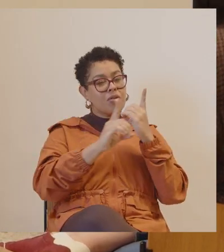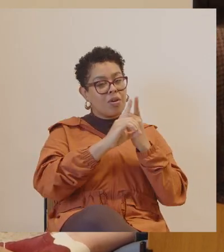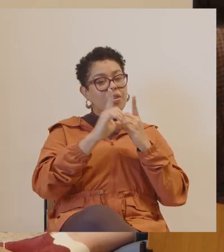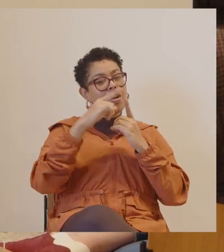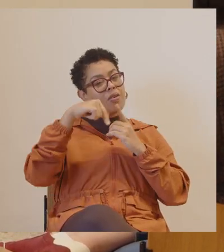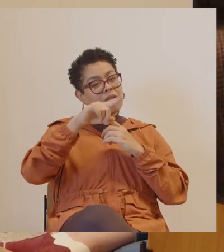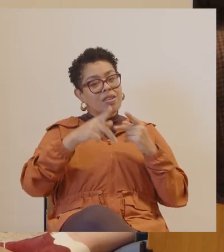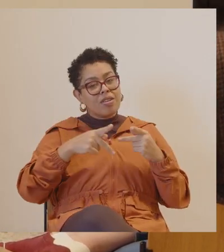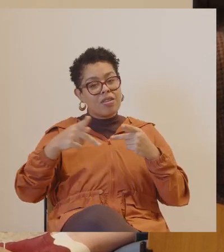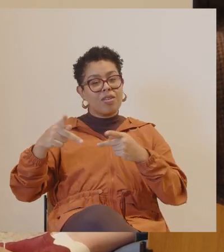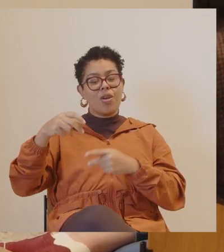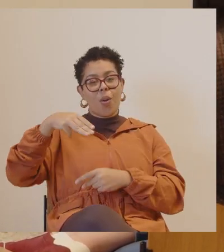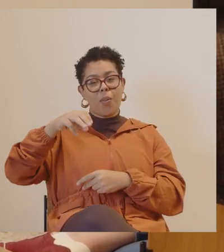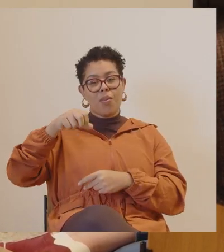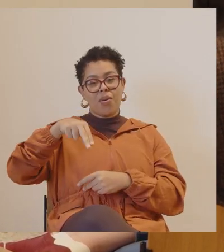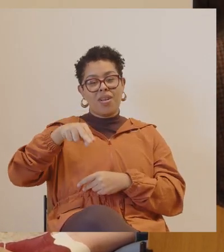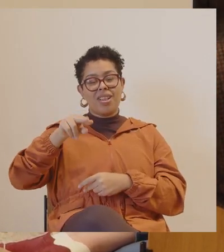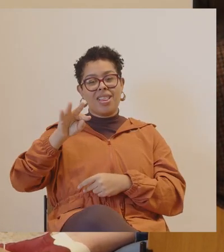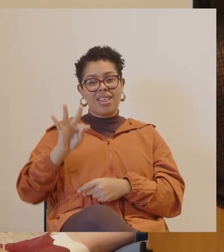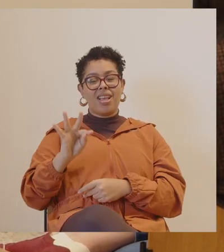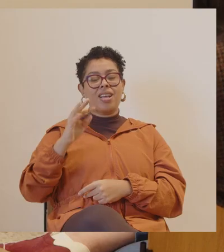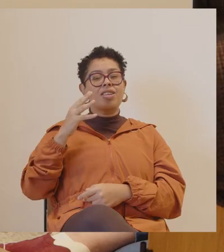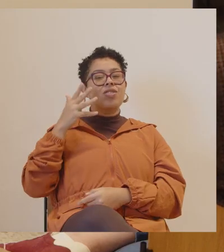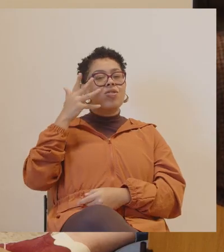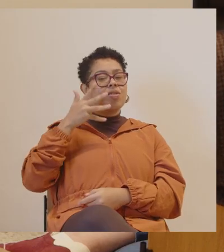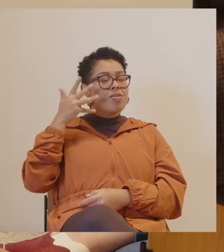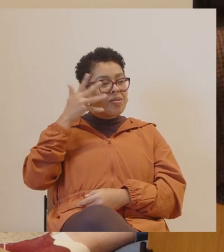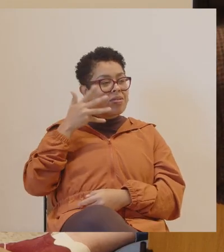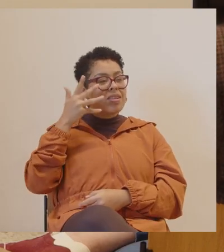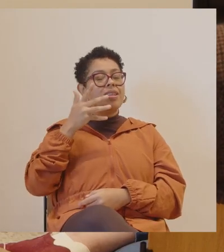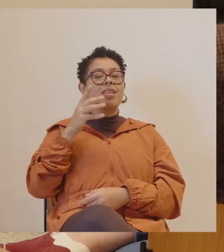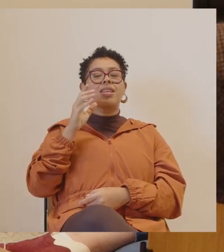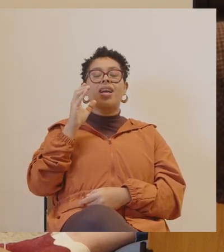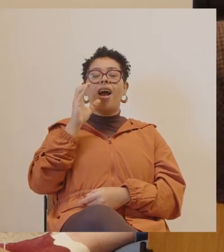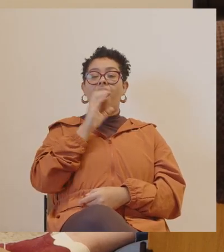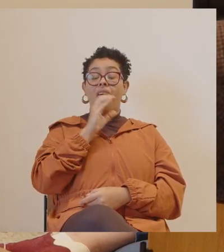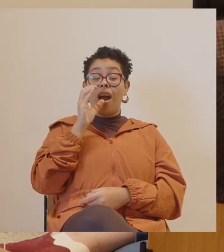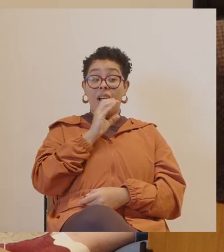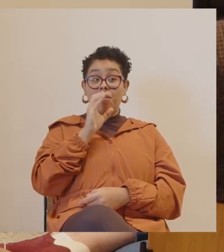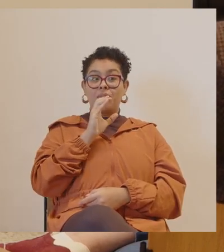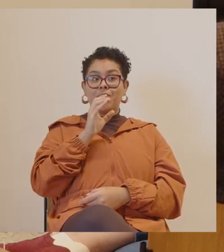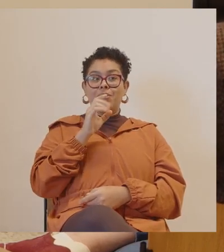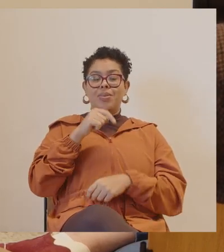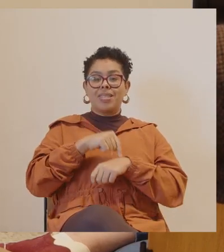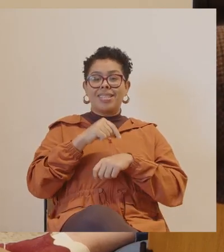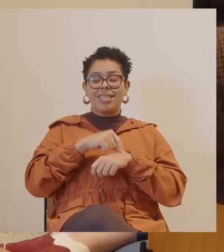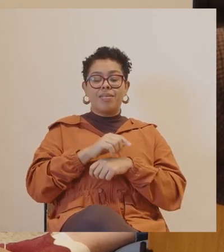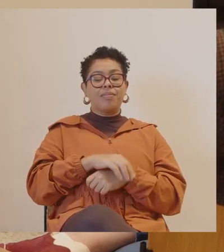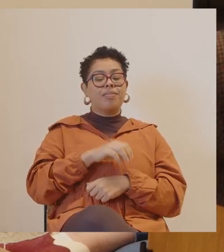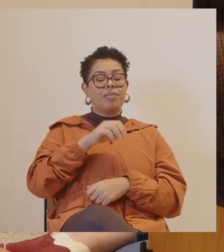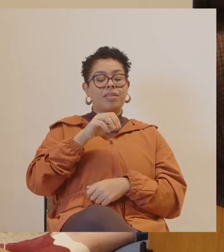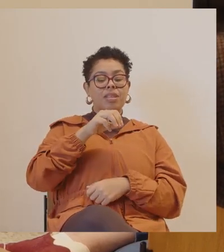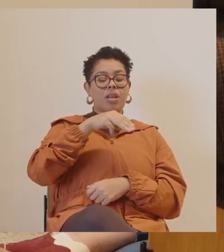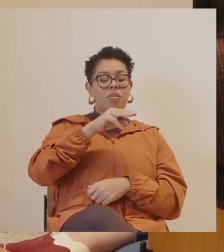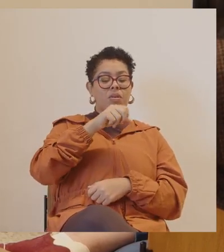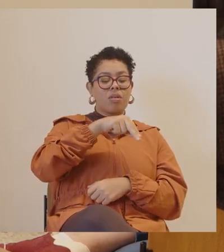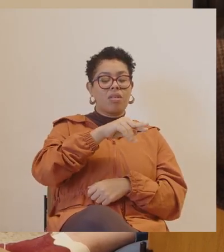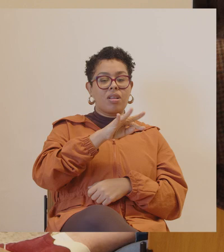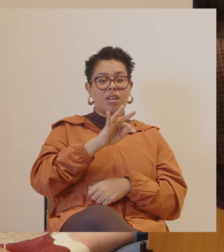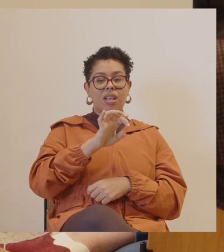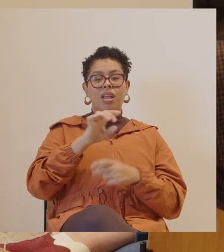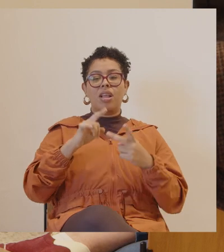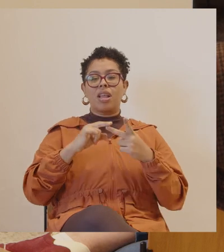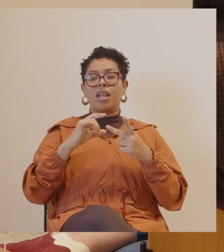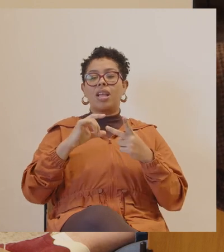Monet, Krajberg, a gente vai fazer uma palestra do Franz Krajberg muito em breve. Então, Monet, Krajberg, Uda